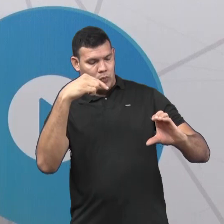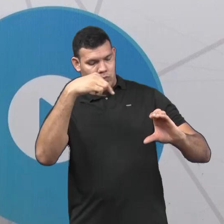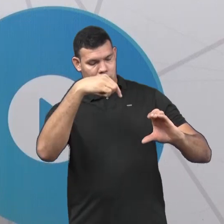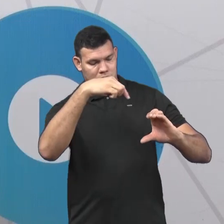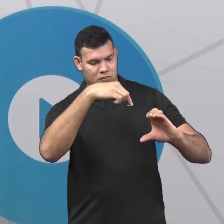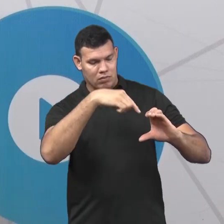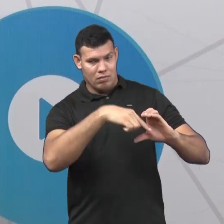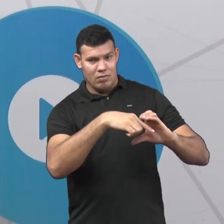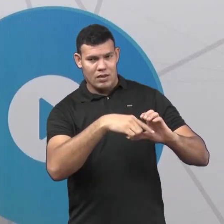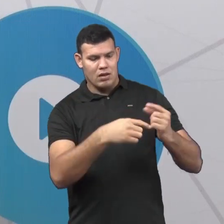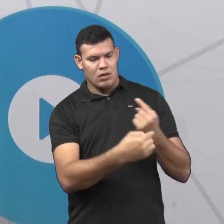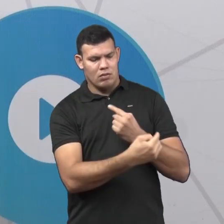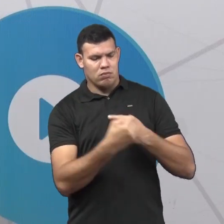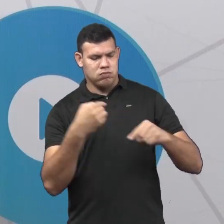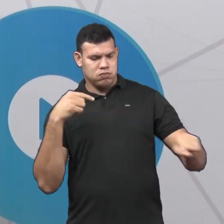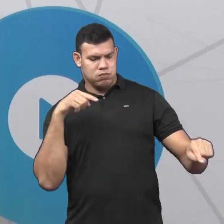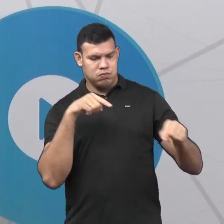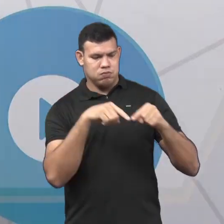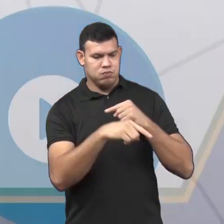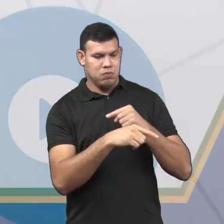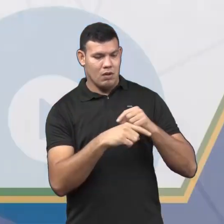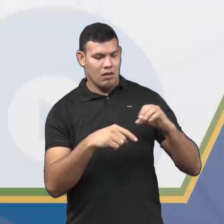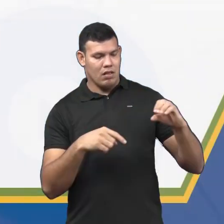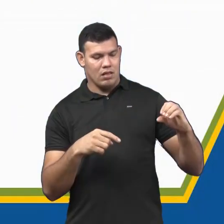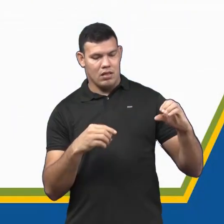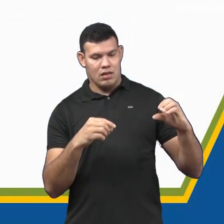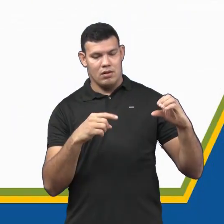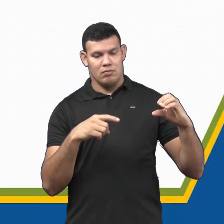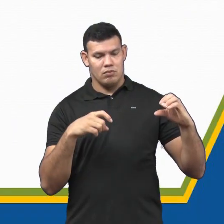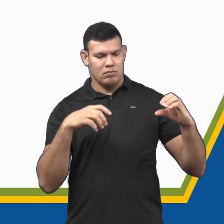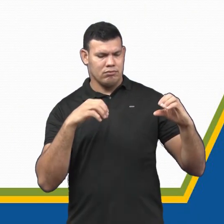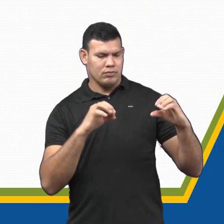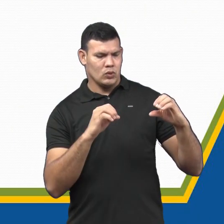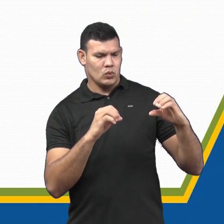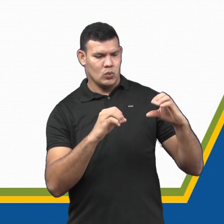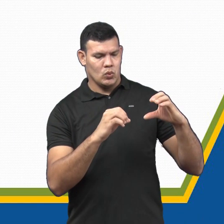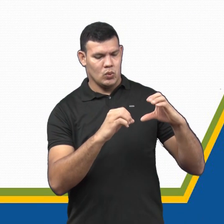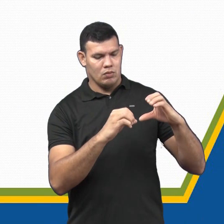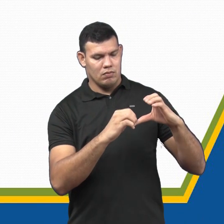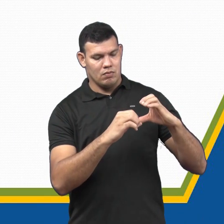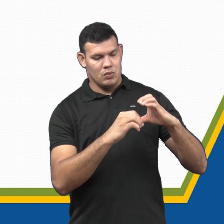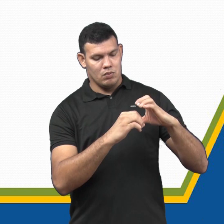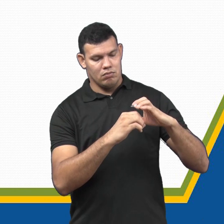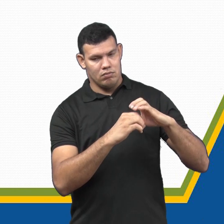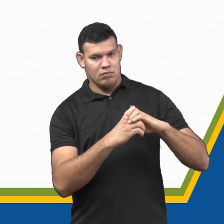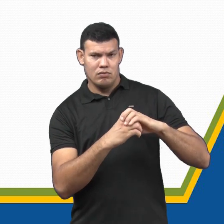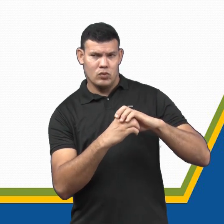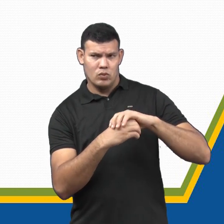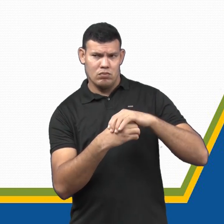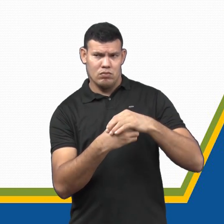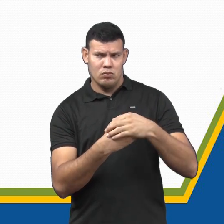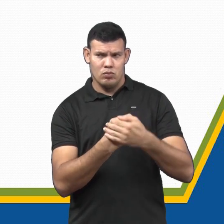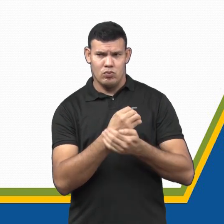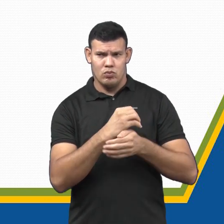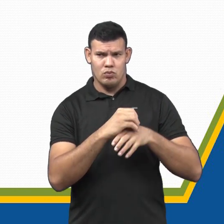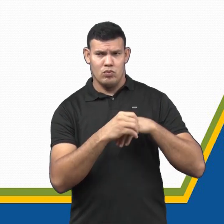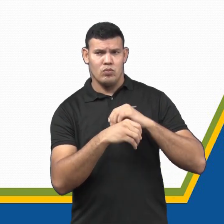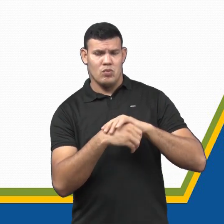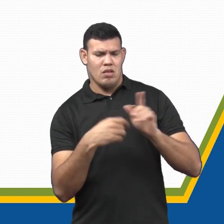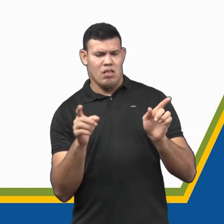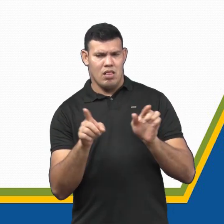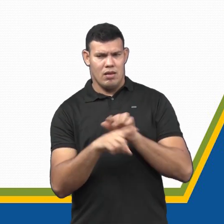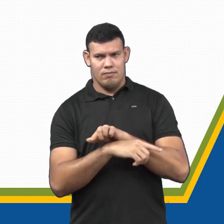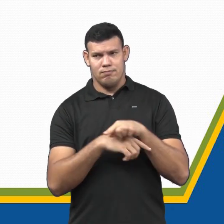brancos que estão presentes no nosso sangue. Se vocês observarem na imagem, a gente tem linfócito, monócito,